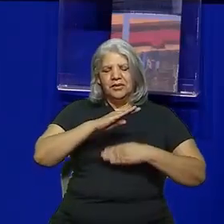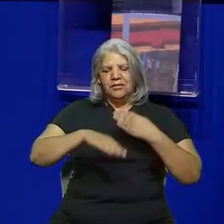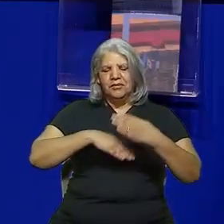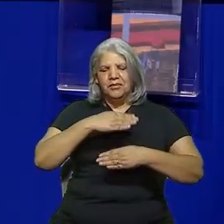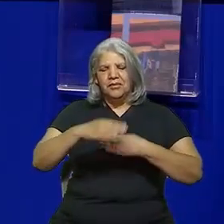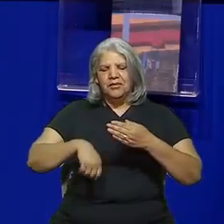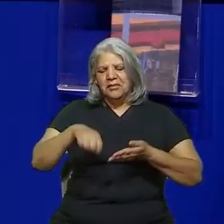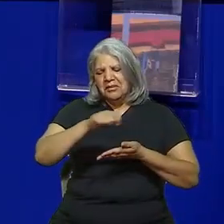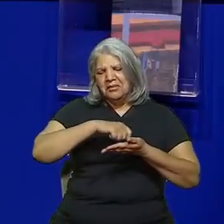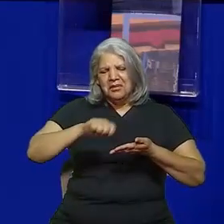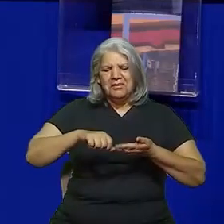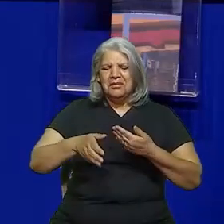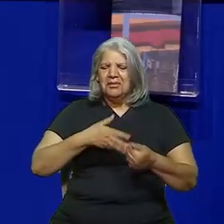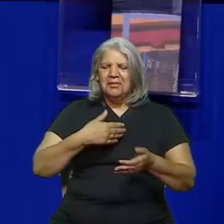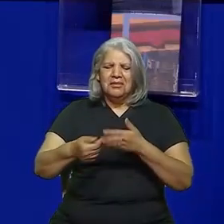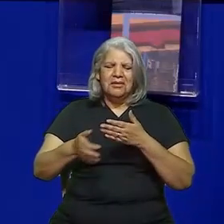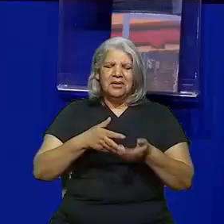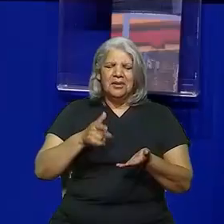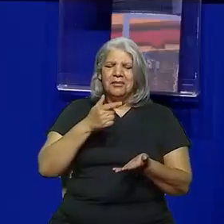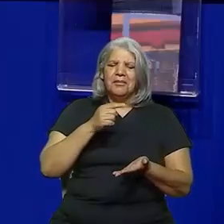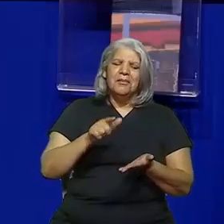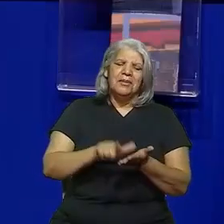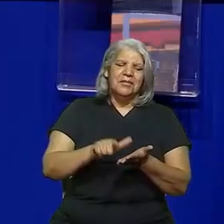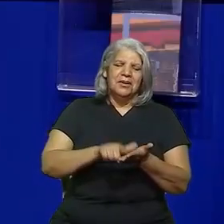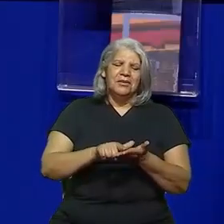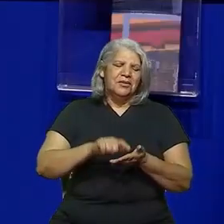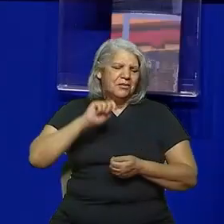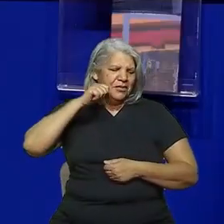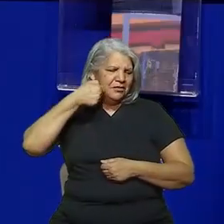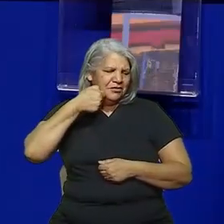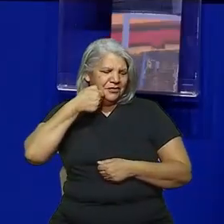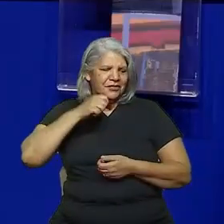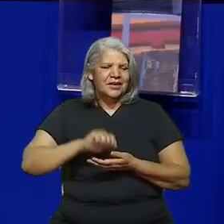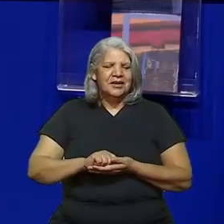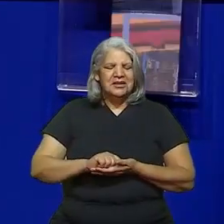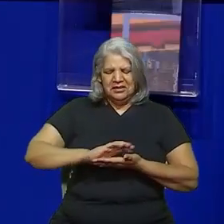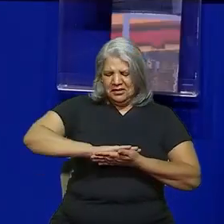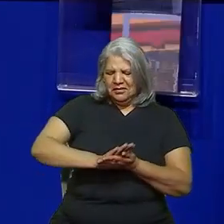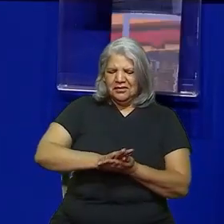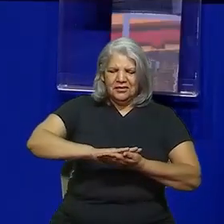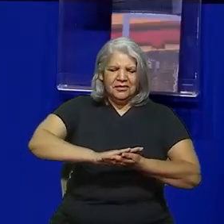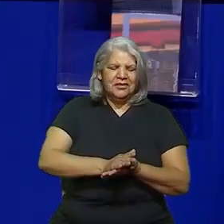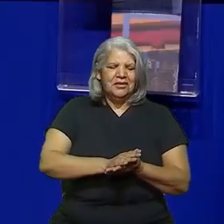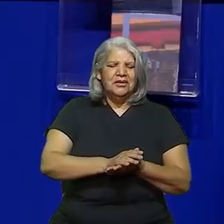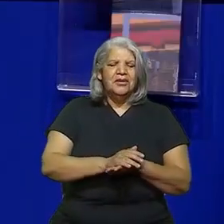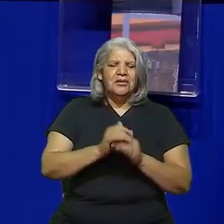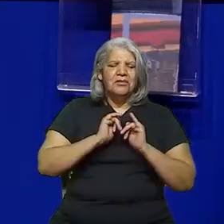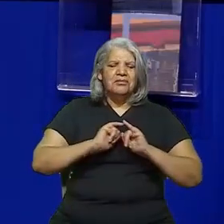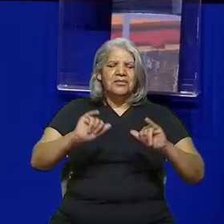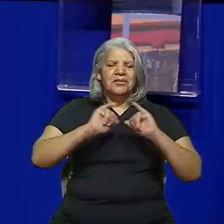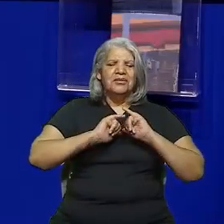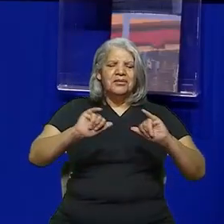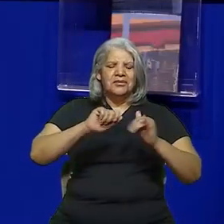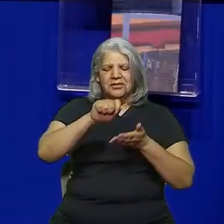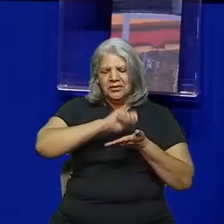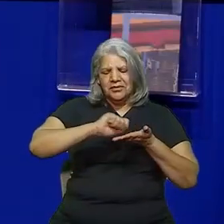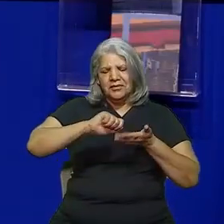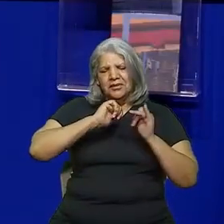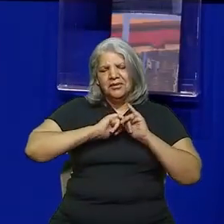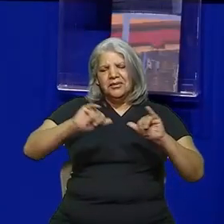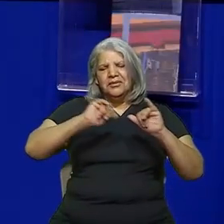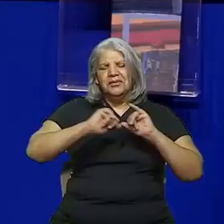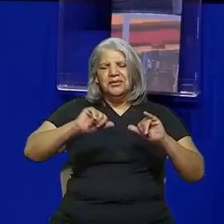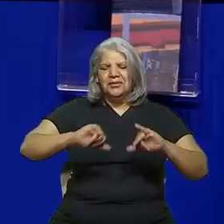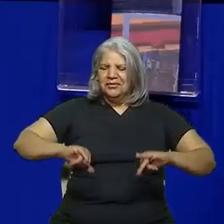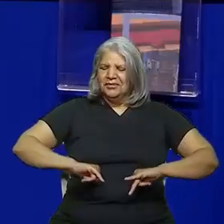em papel qualquer, papel de pão, etc., dos torturados relatando as torturas que tinham